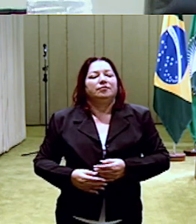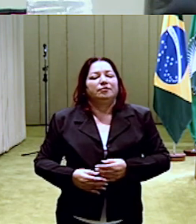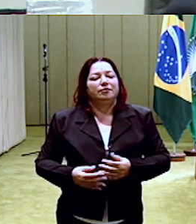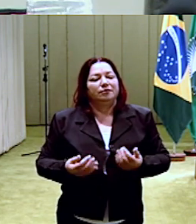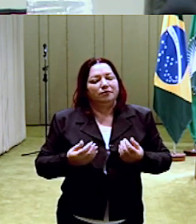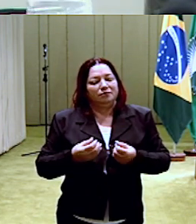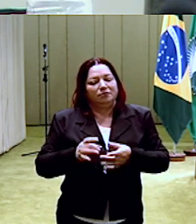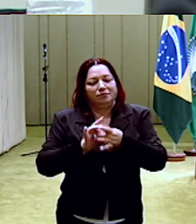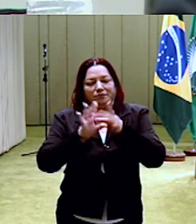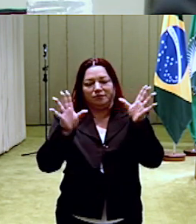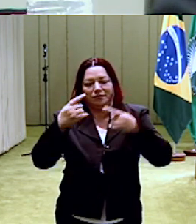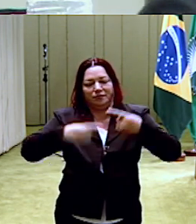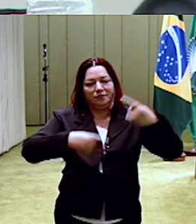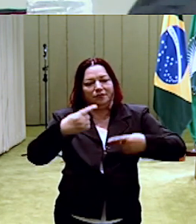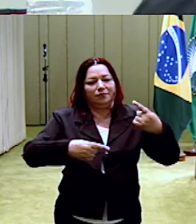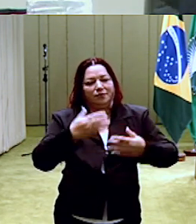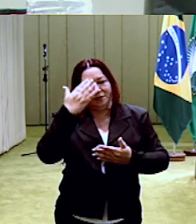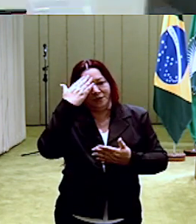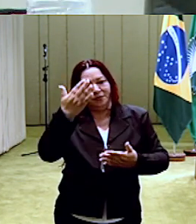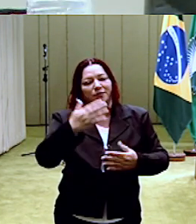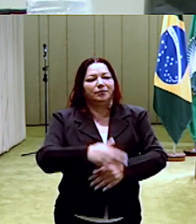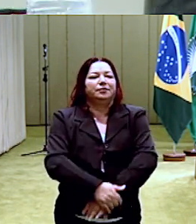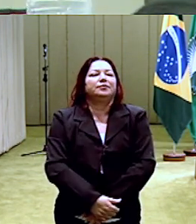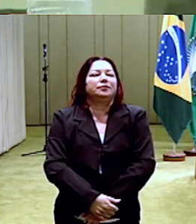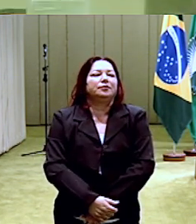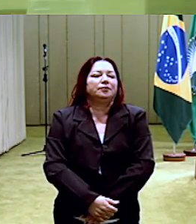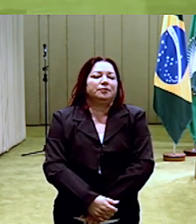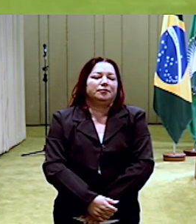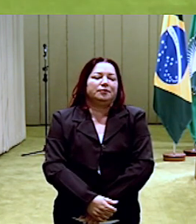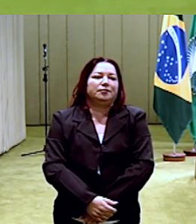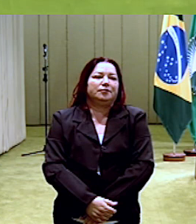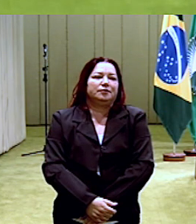então fico à disposição para os debates. Muito obrigada.